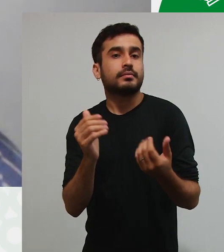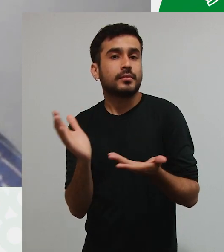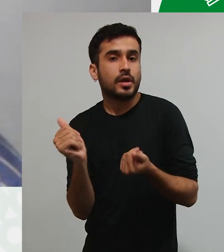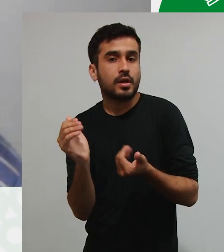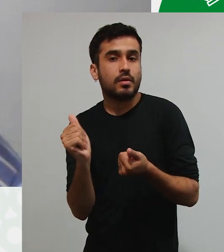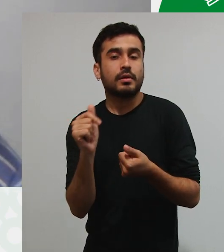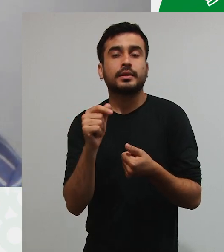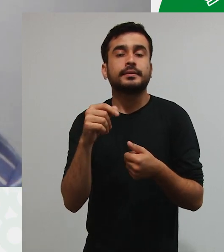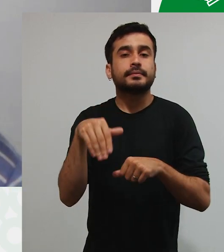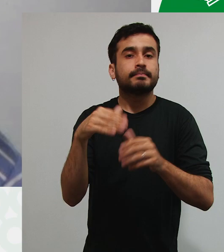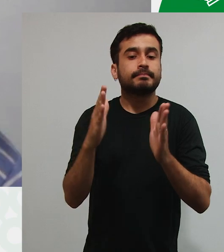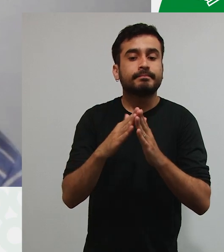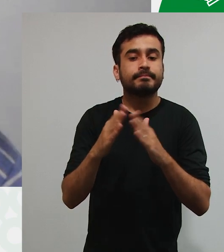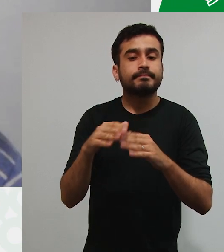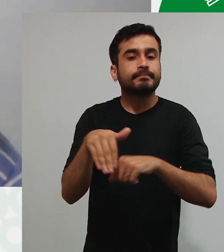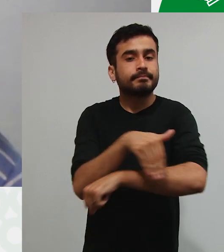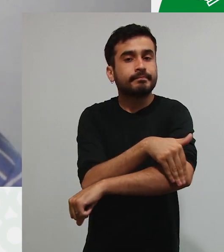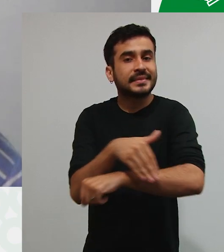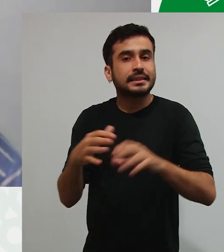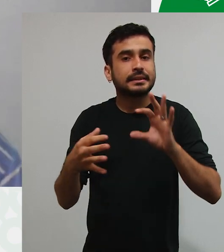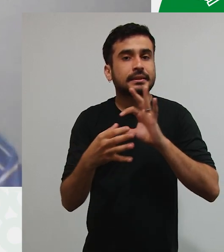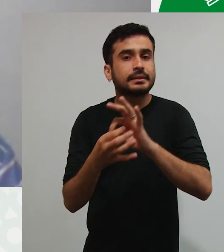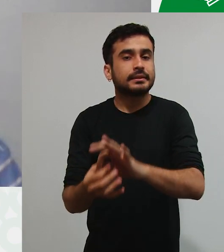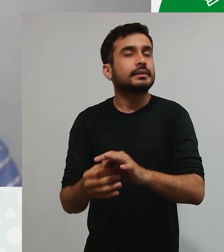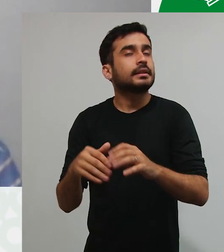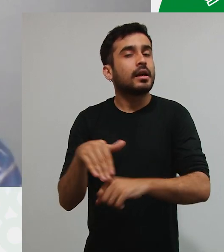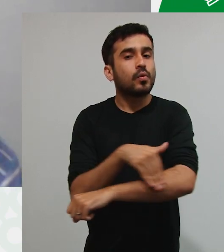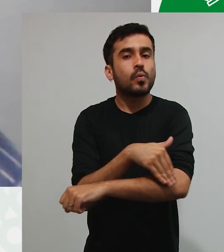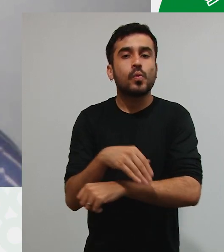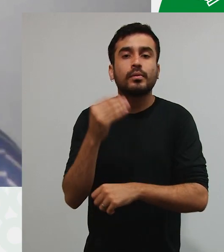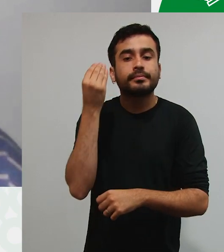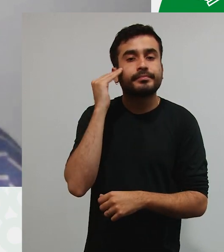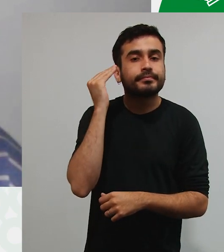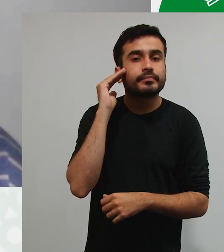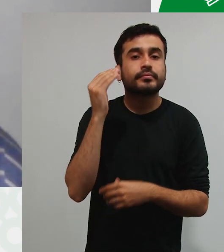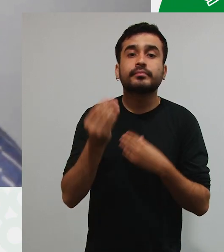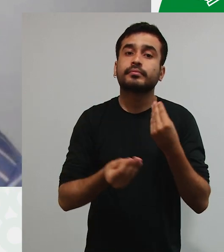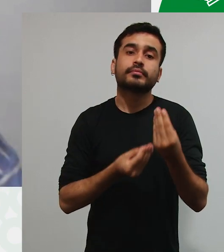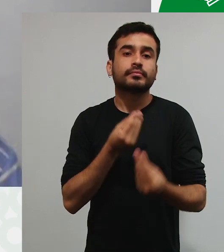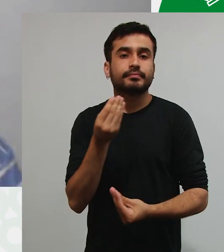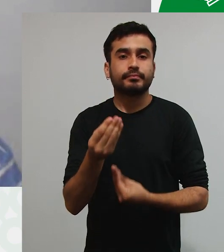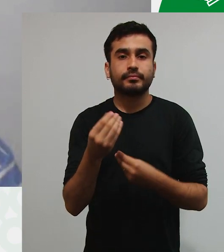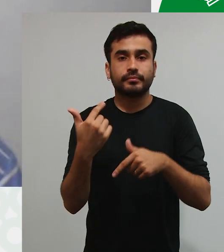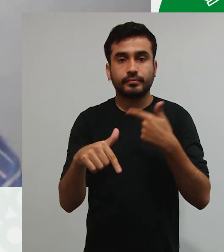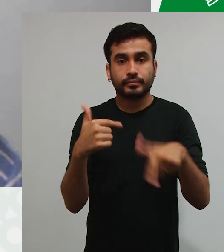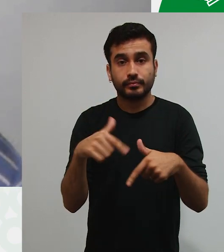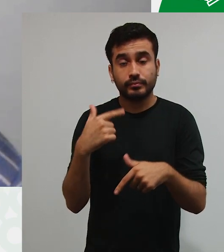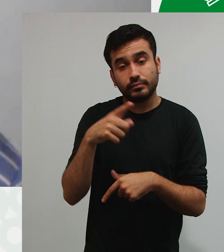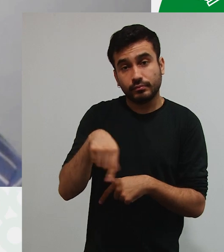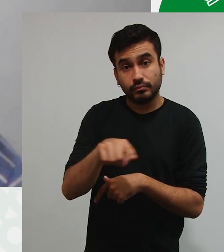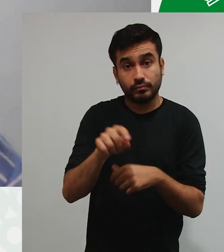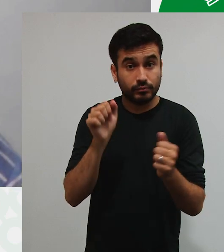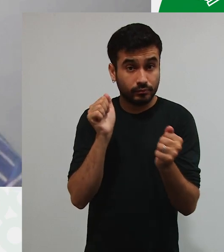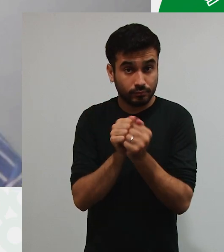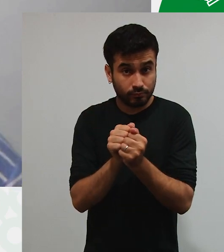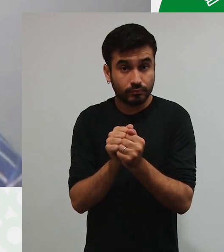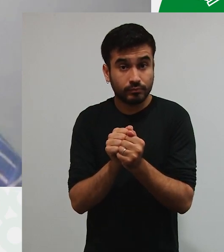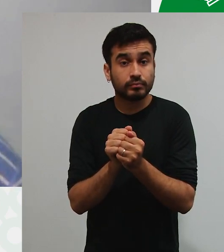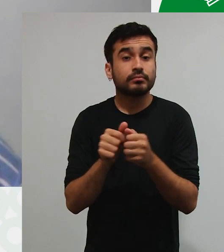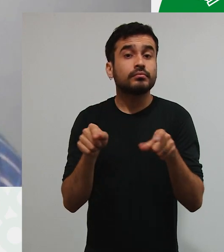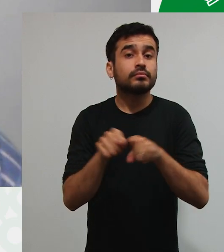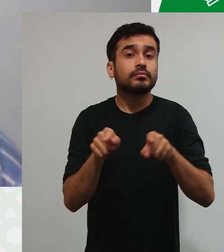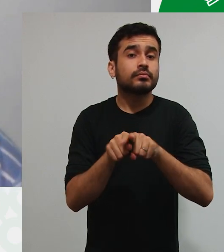era o trabalho desenvolvido com elas, eu queria entender como era o cotidiano, como eram as relações de sociabilidade